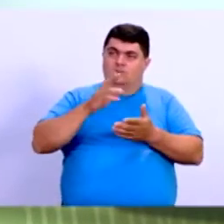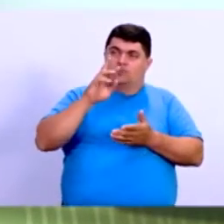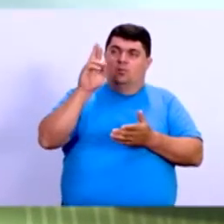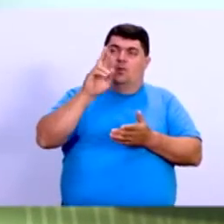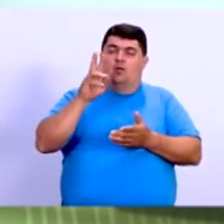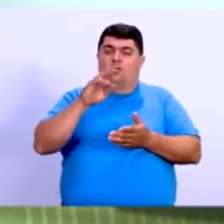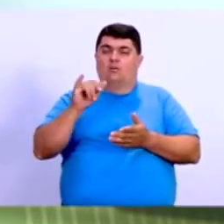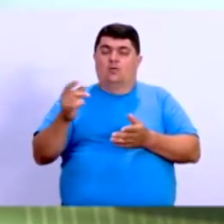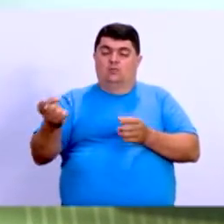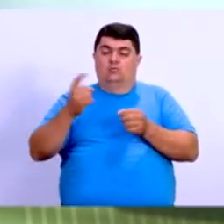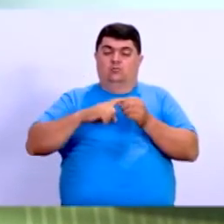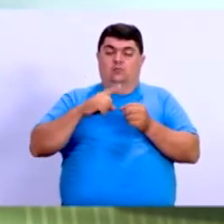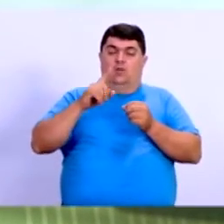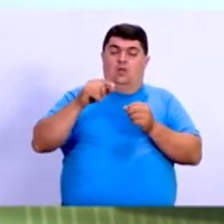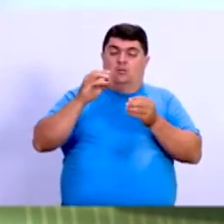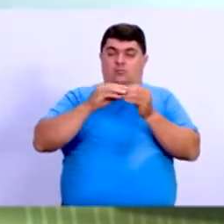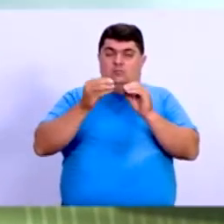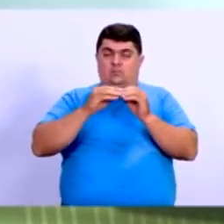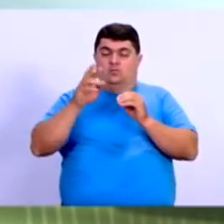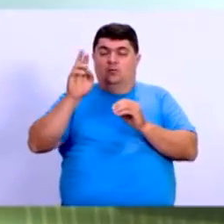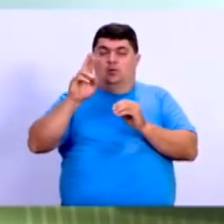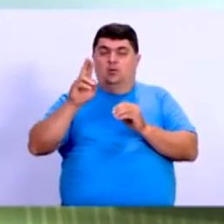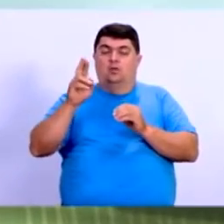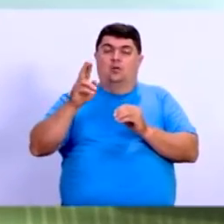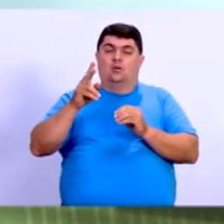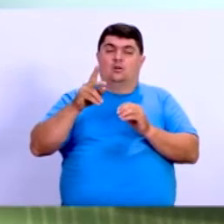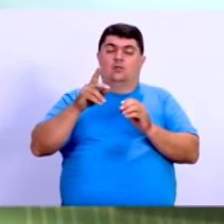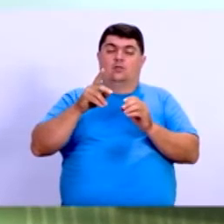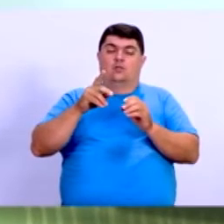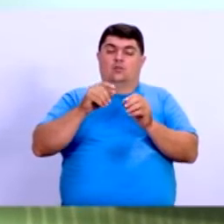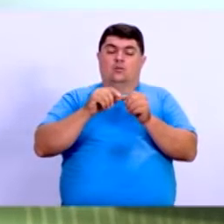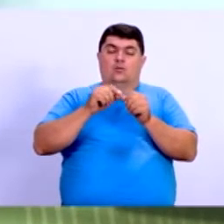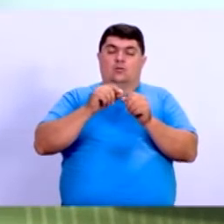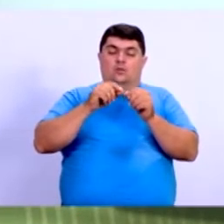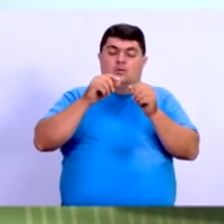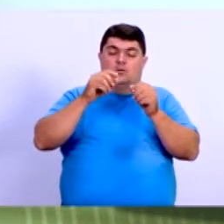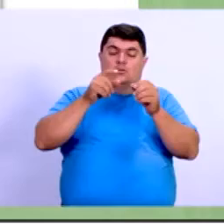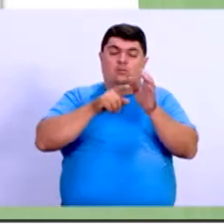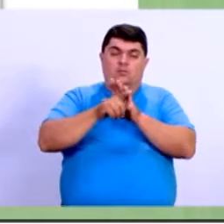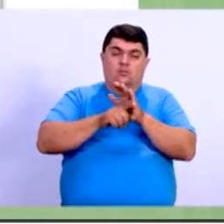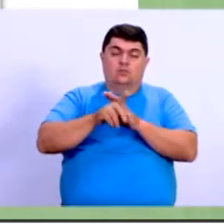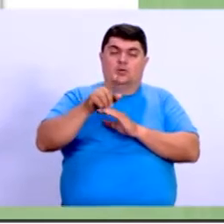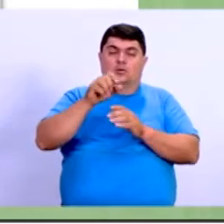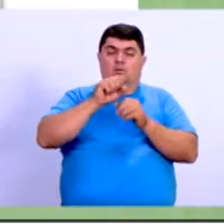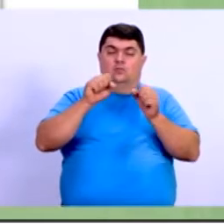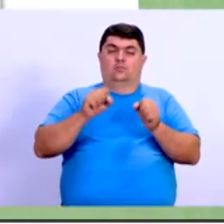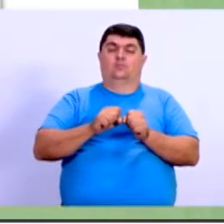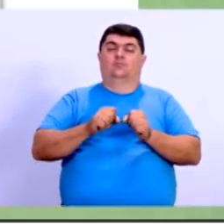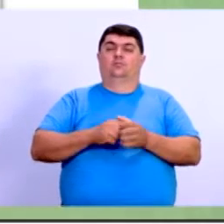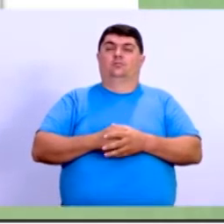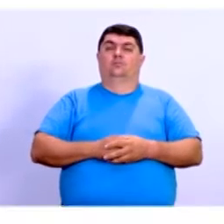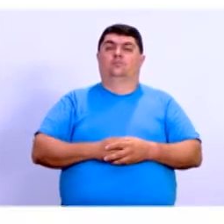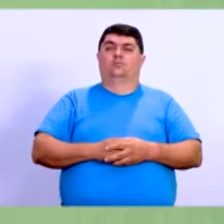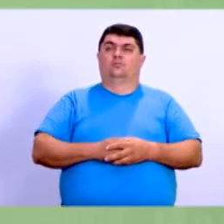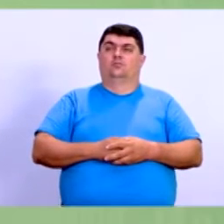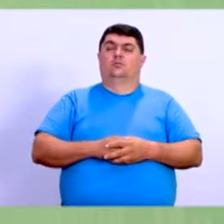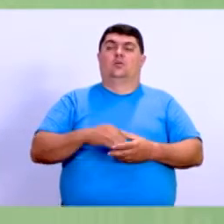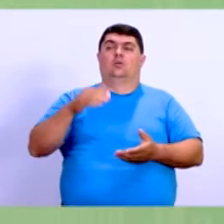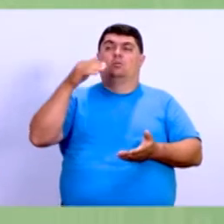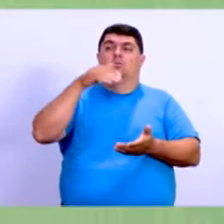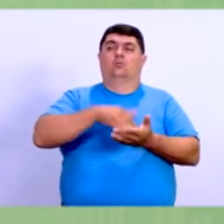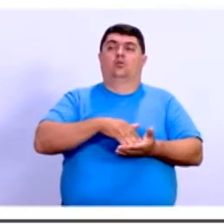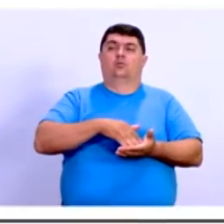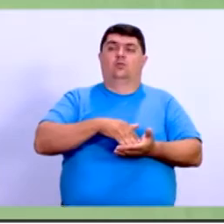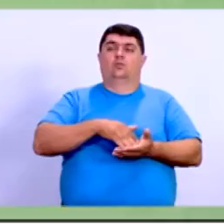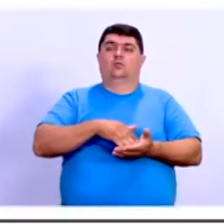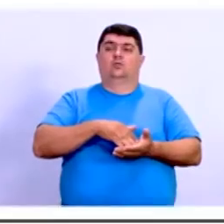retornar a mensagem é o banco de dados. Quem vai fazer essa solicitação é o sistema, tá? E por fim, né,